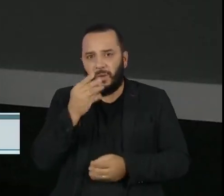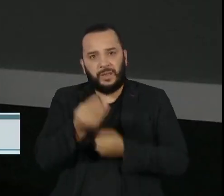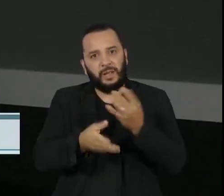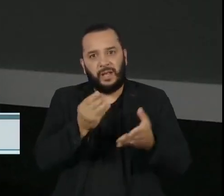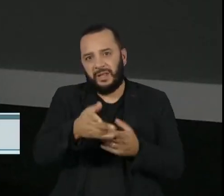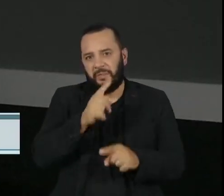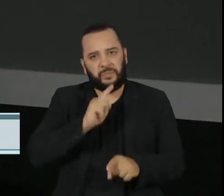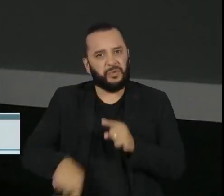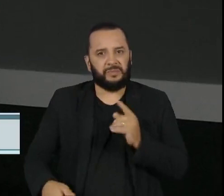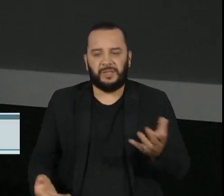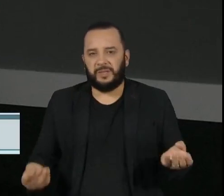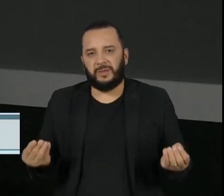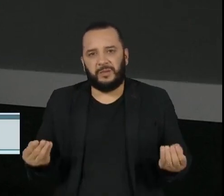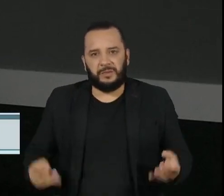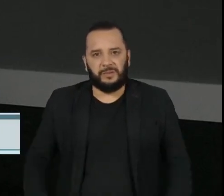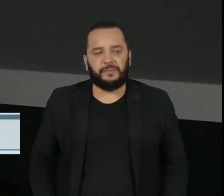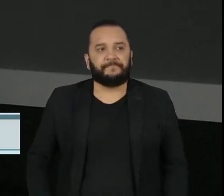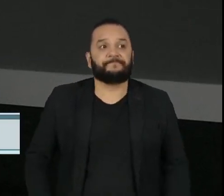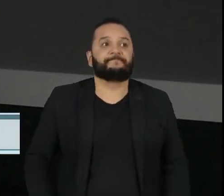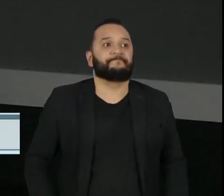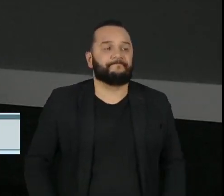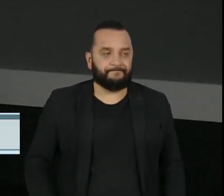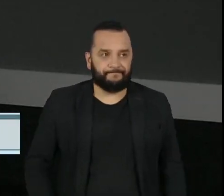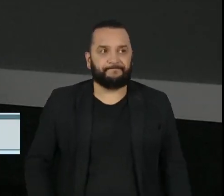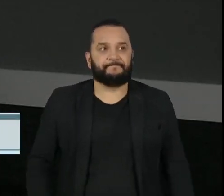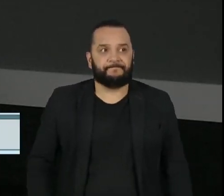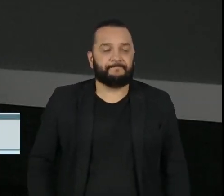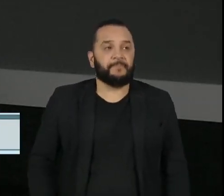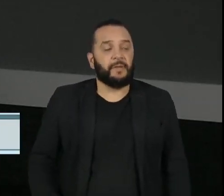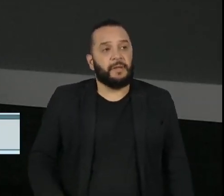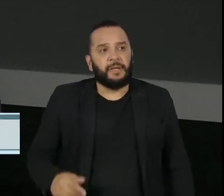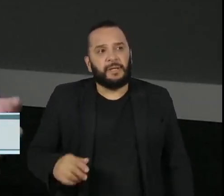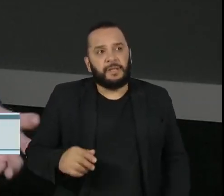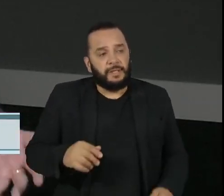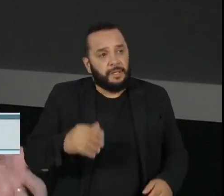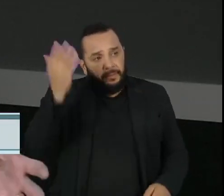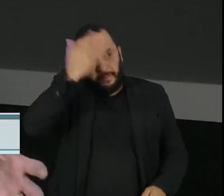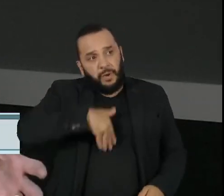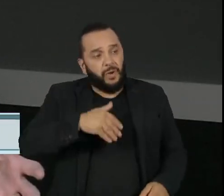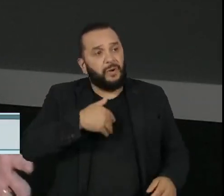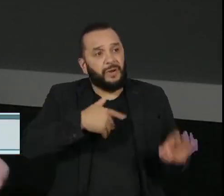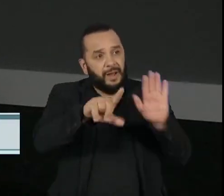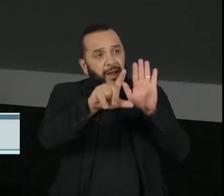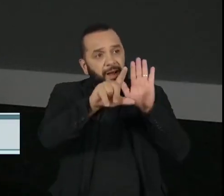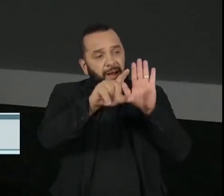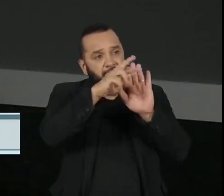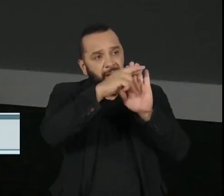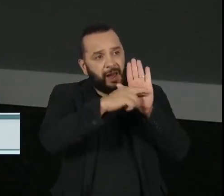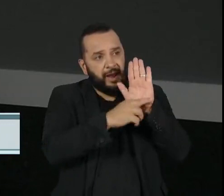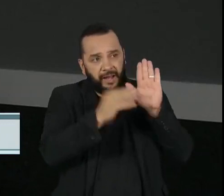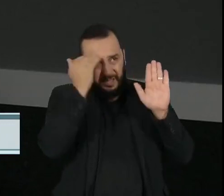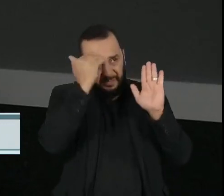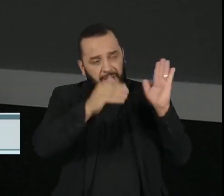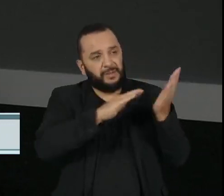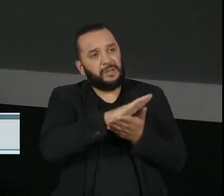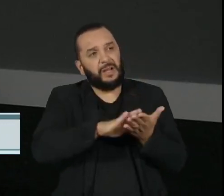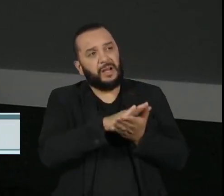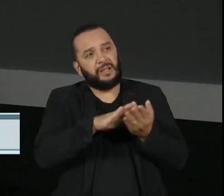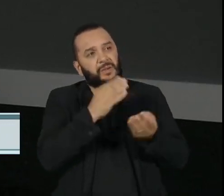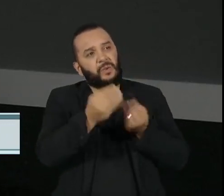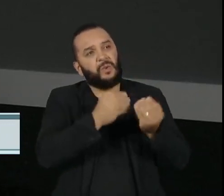vez constatadas o desrespeito a essas regras, que tipo de